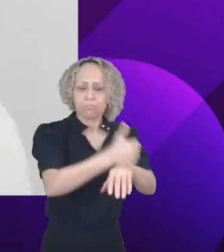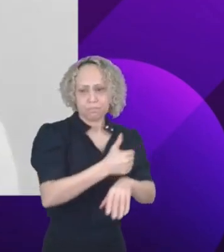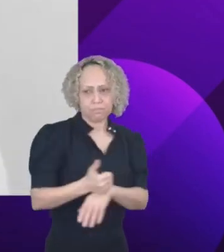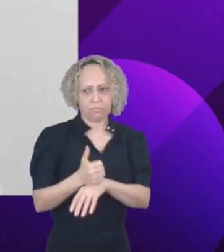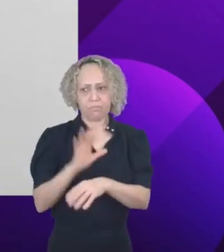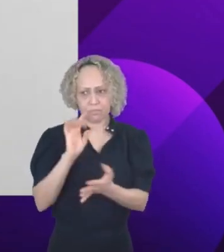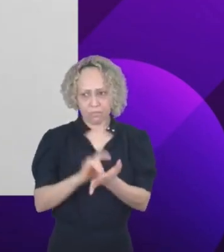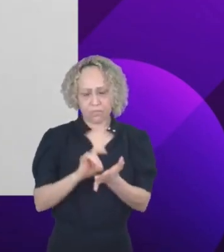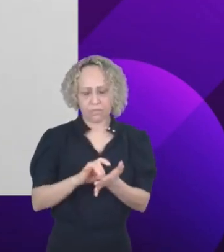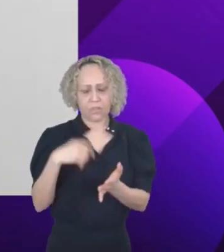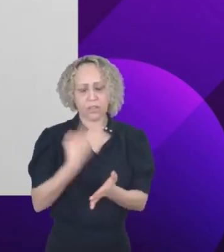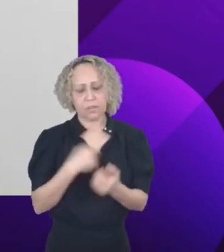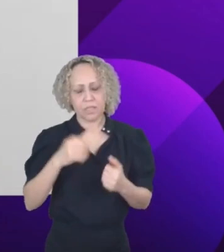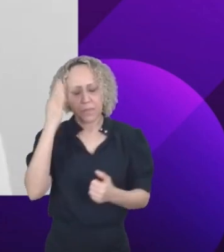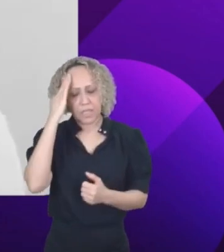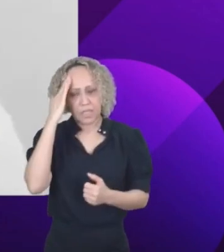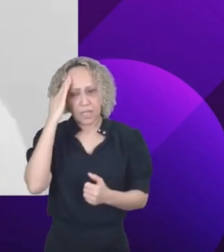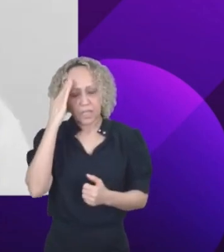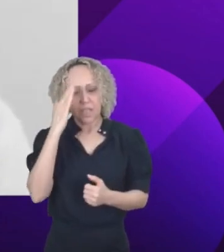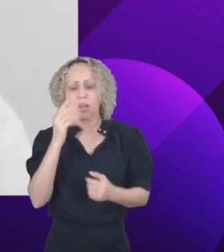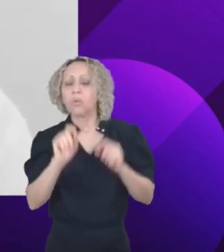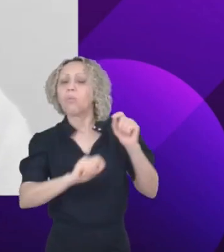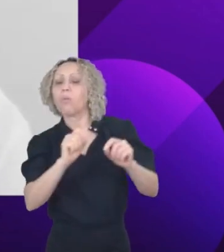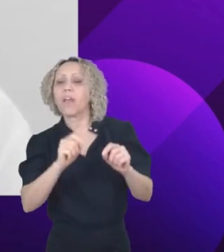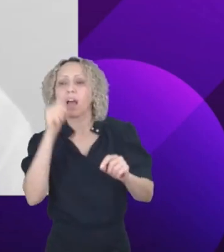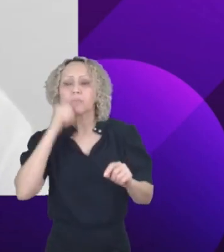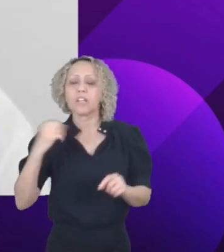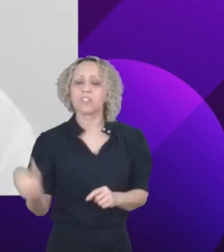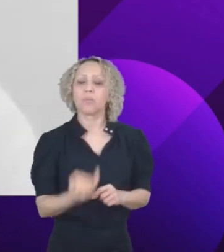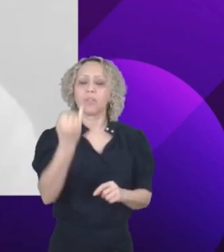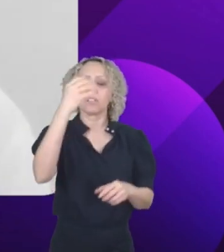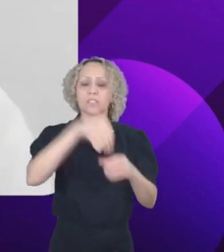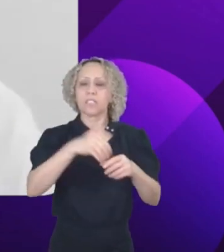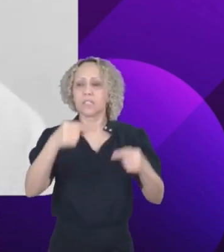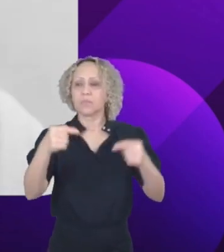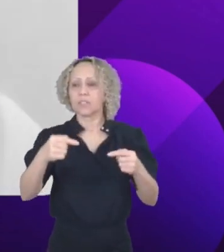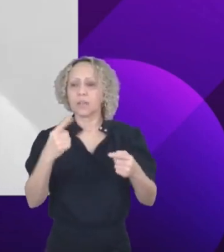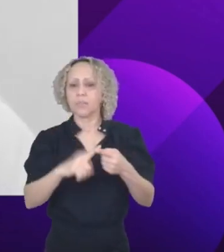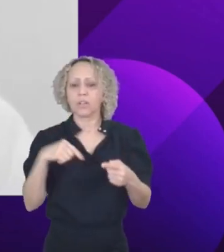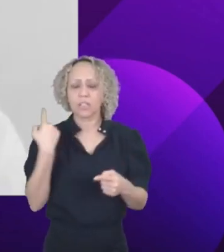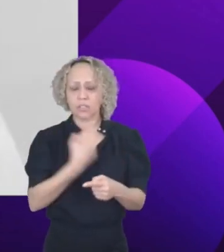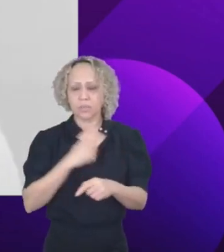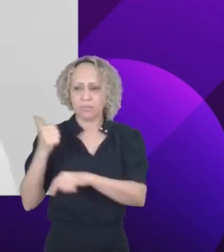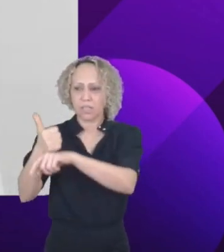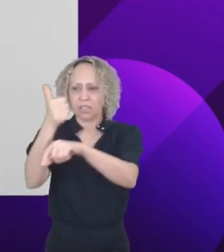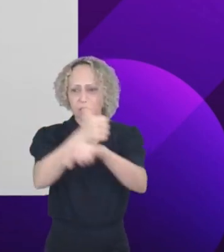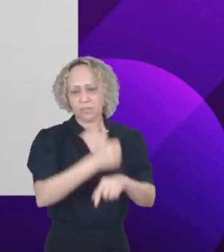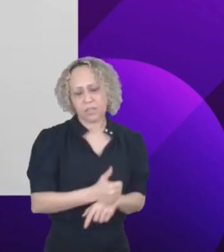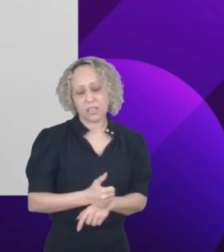a importância das mulheres na política. Por que a gente precisa ocupar esses espaços? Nós